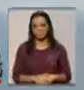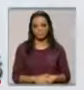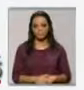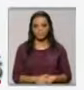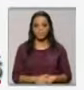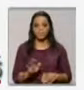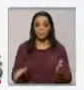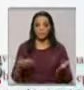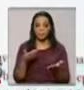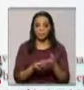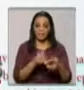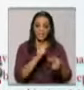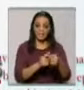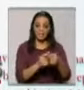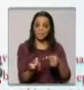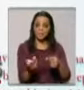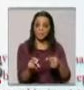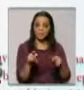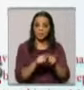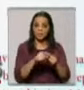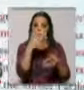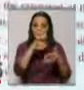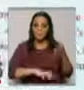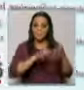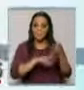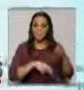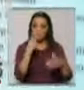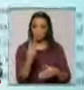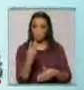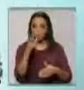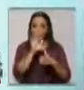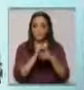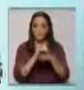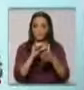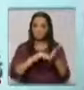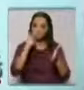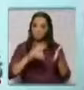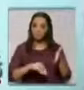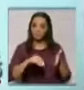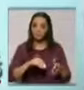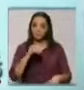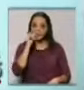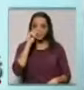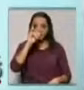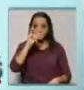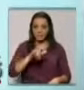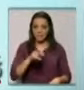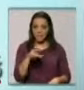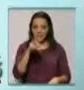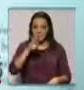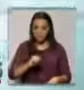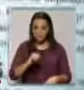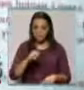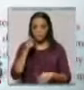a proposta da Grécia surgem nestas duas páginas a carta é assinada por Yanis varoufakis está